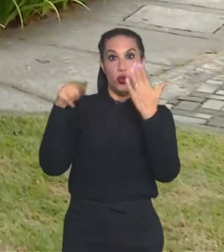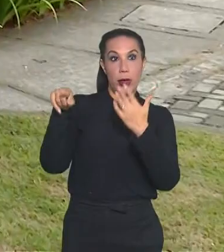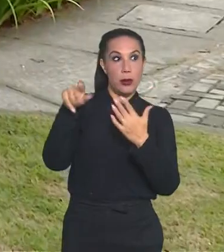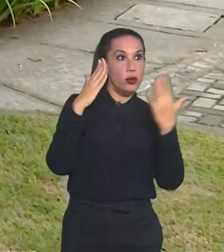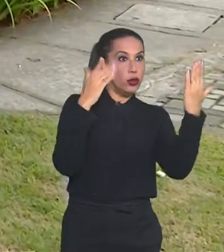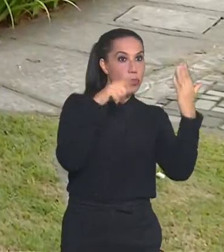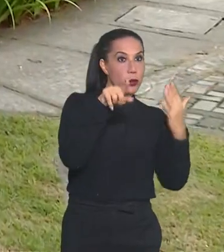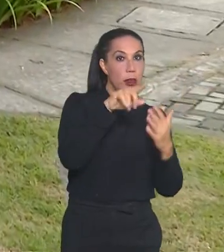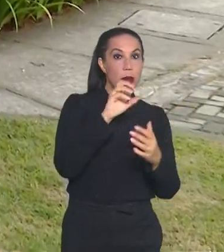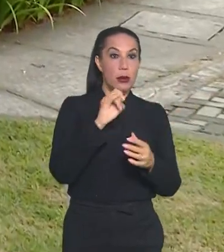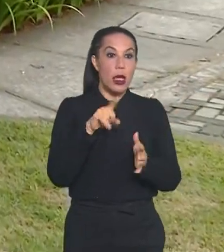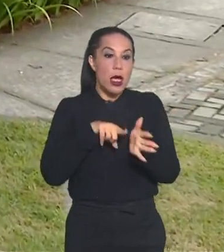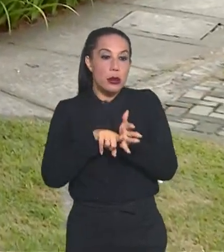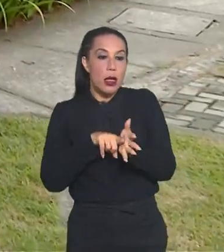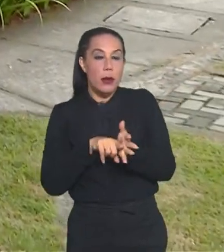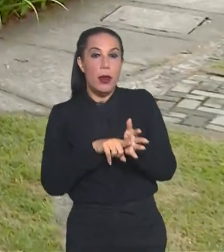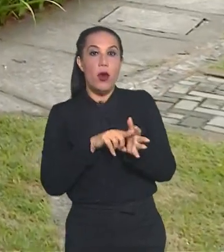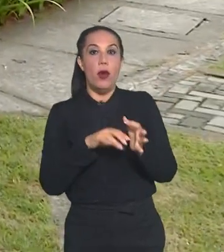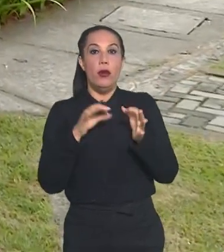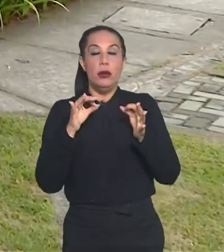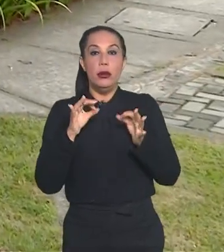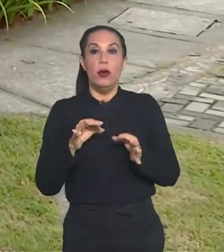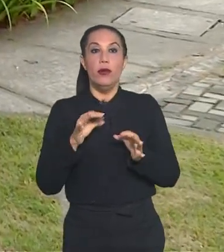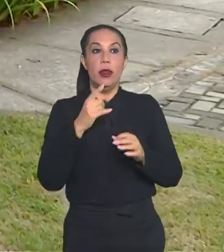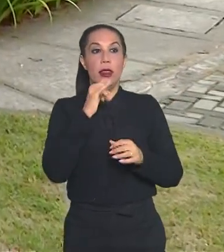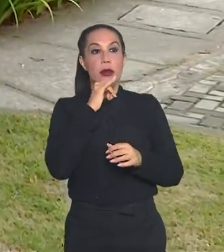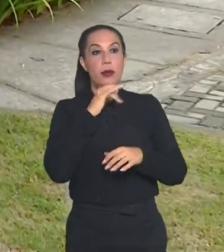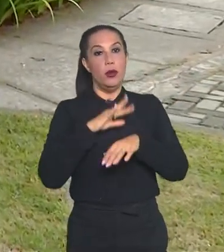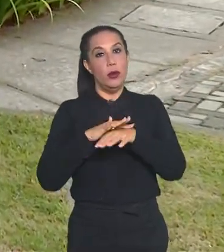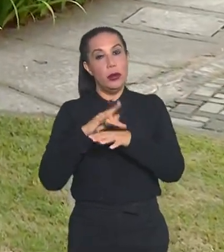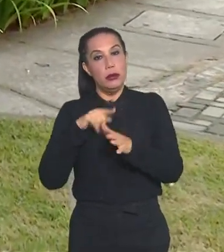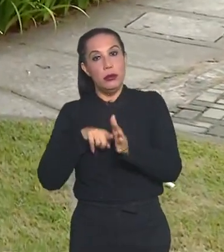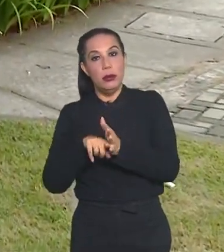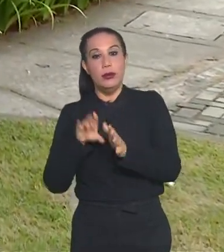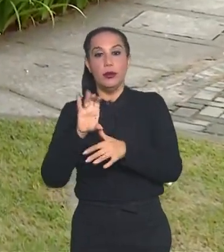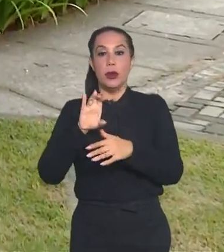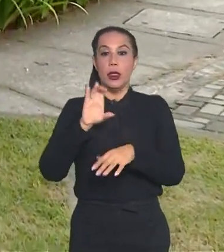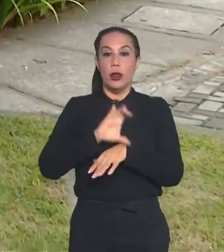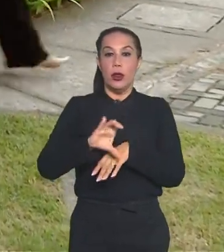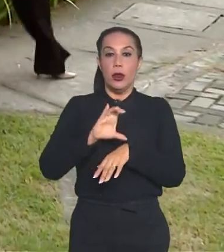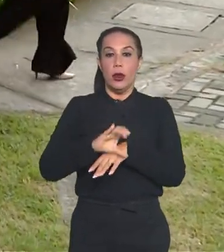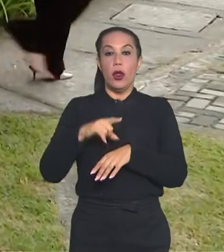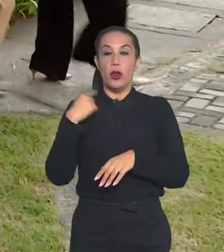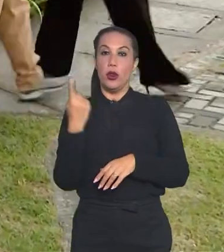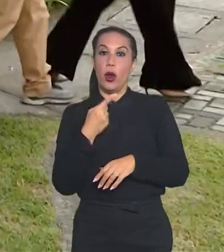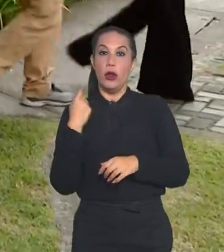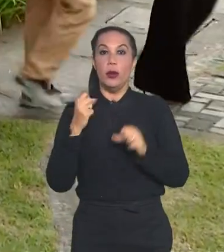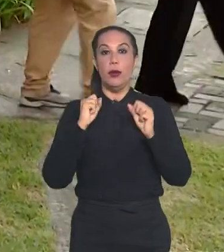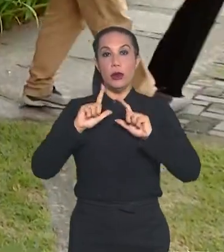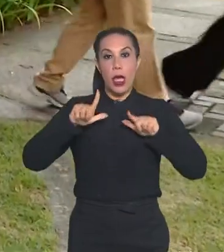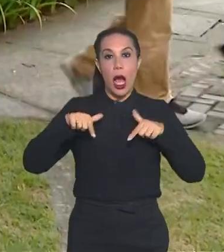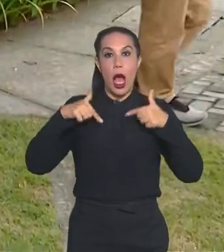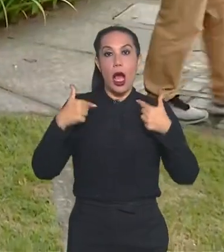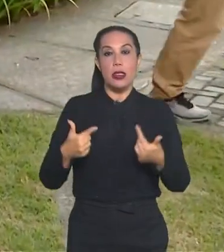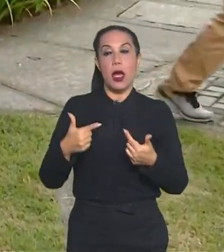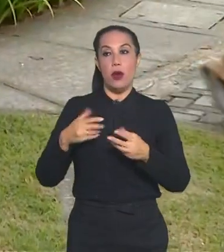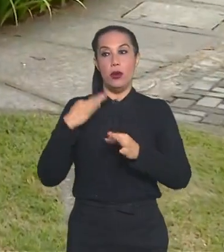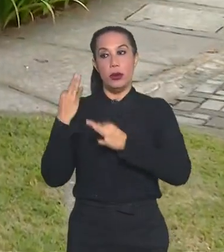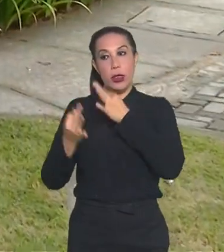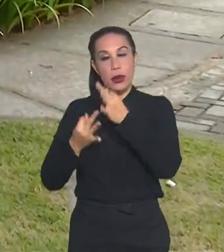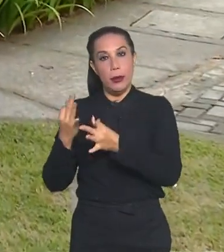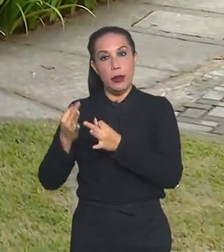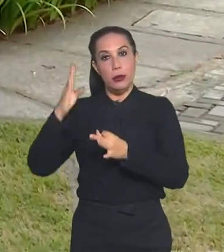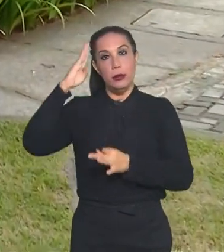efetivamente confirmados com relação à doença, de modo que a gente possa fazer a ação e a intervenção